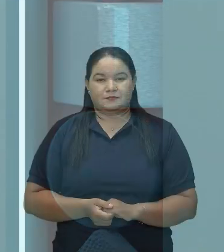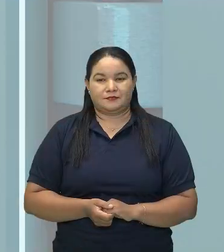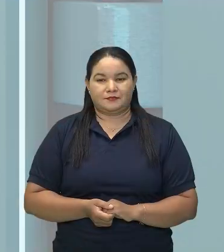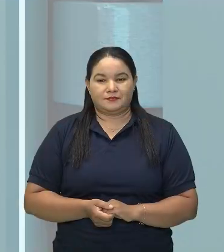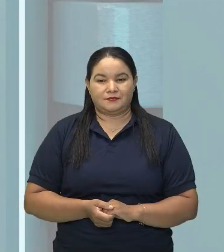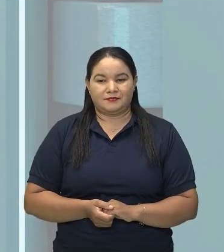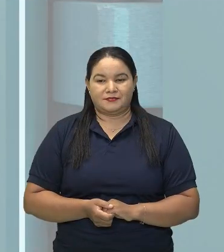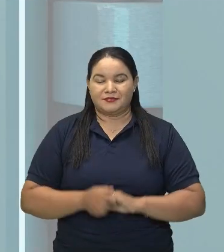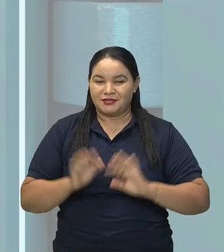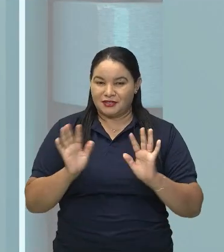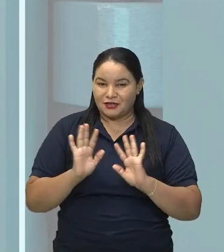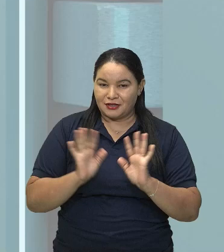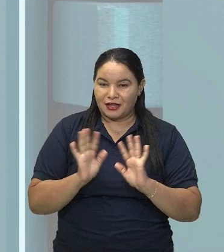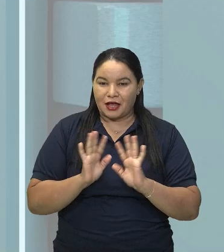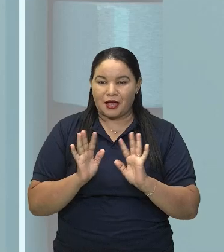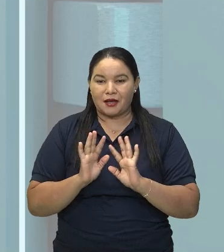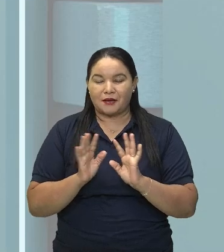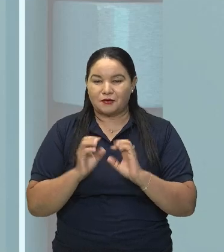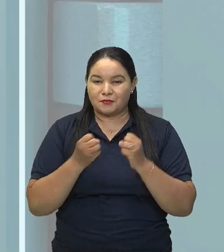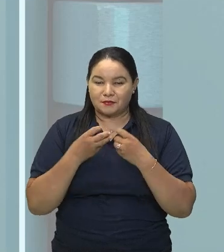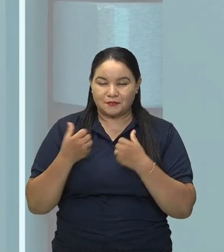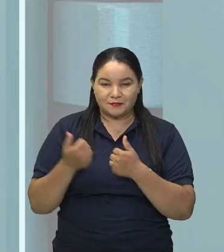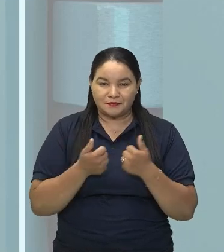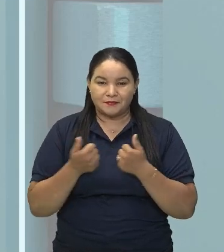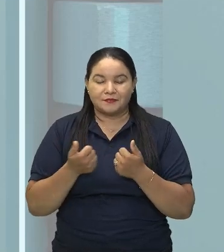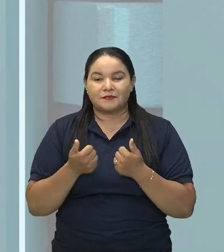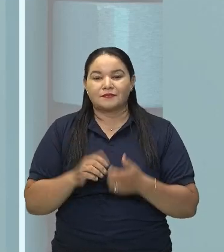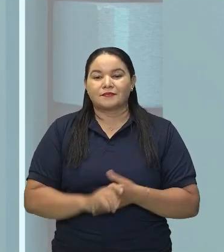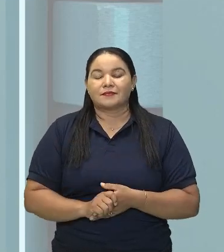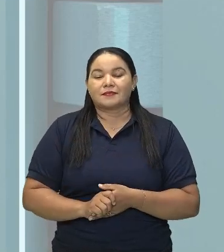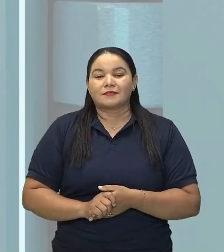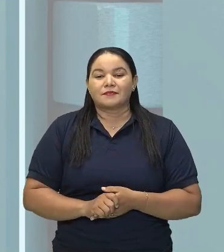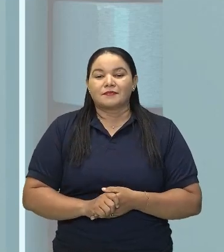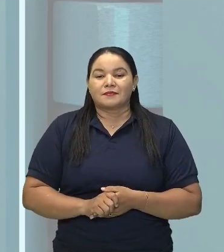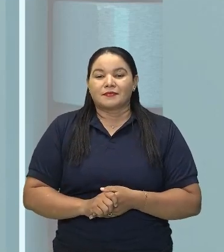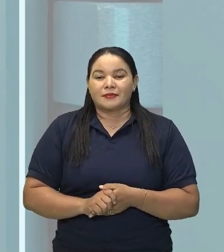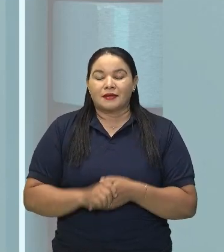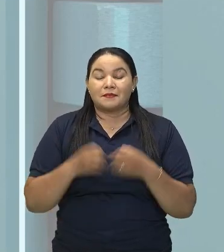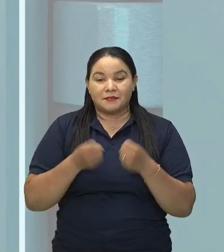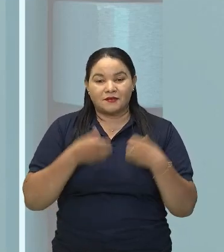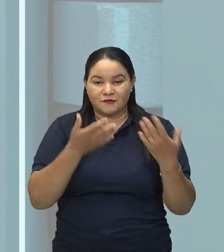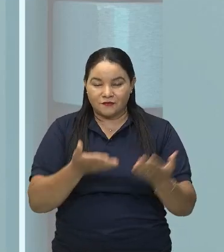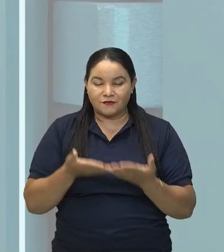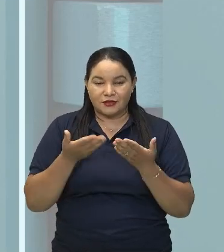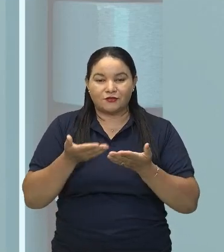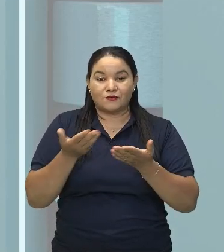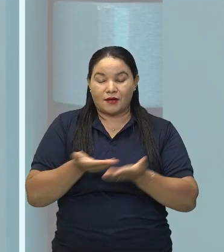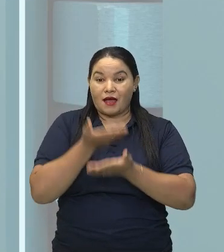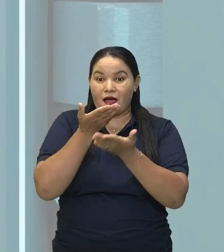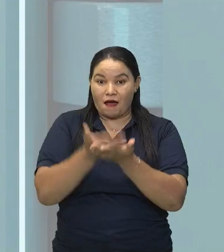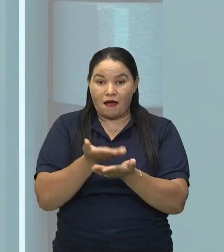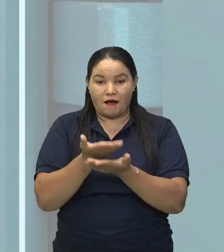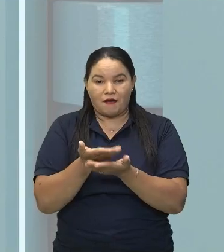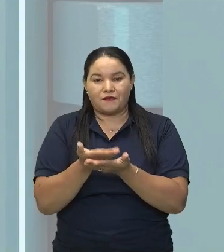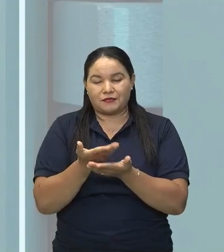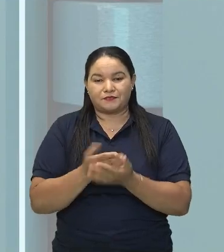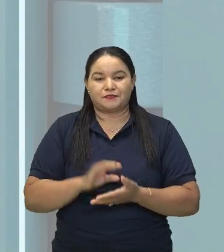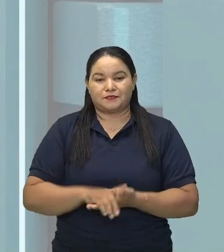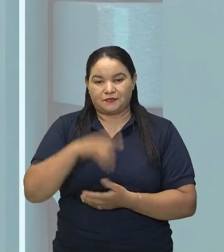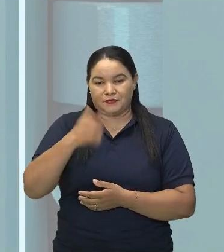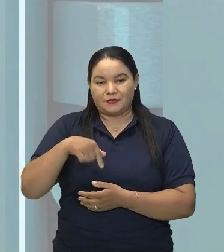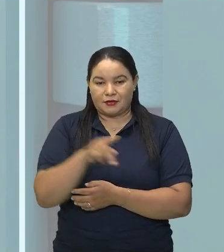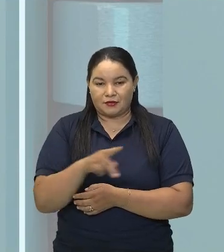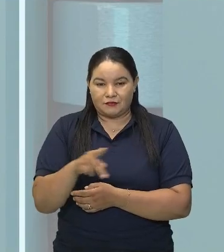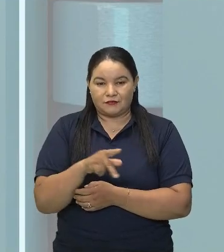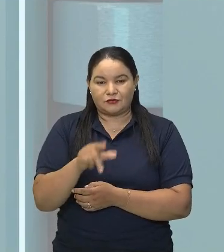Hello guys, welcome to one more class. Olá pessoal, bem-vindo a mais uma aula. Eu sou o